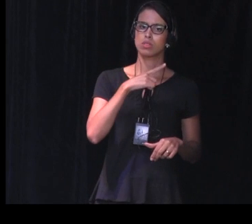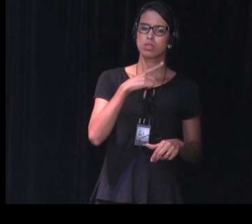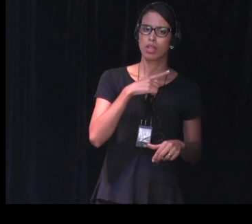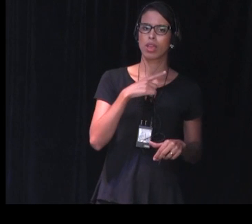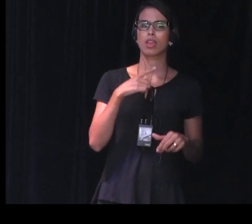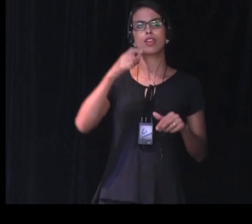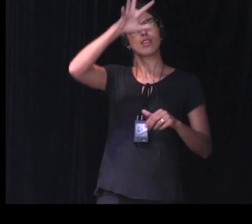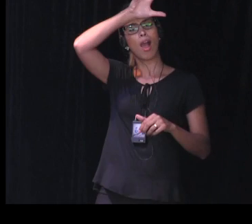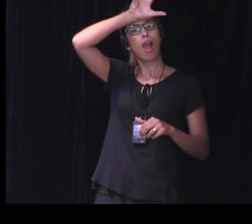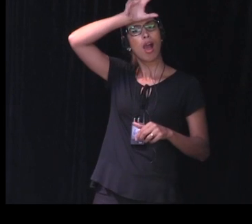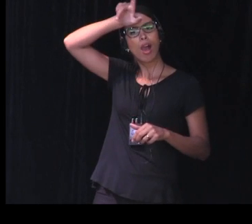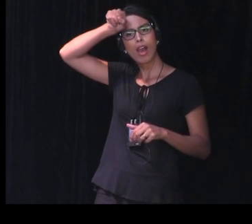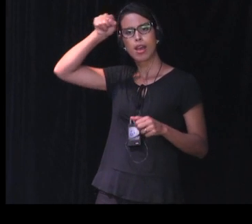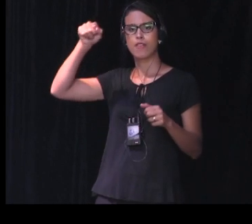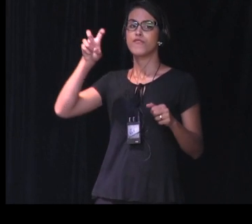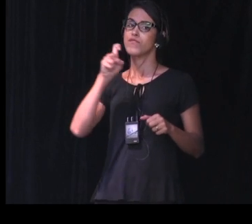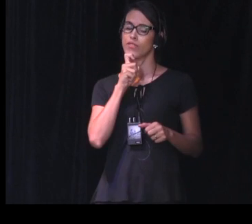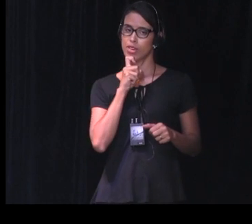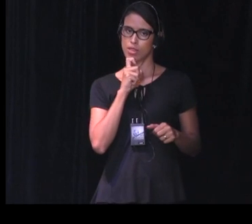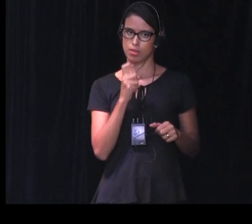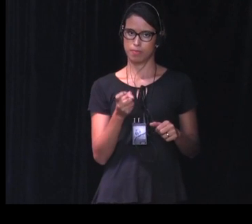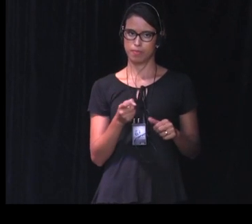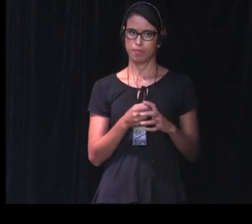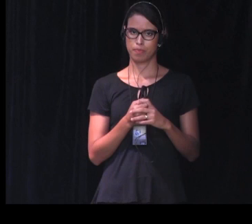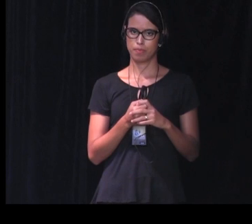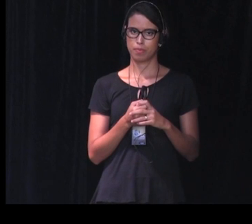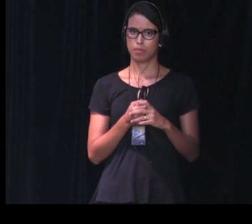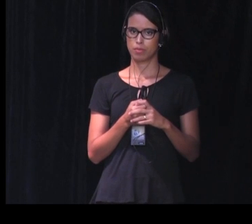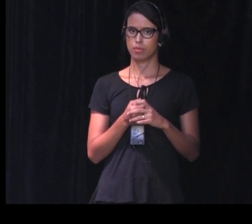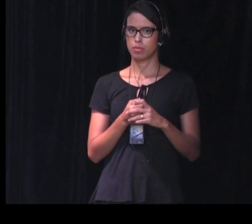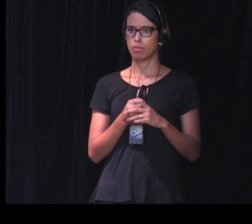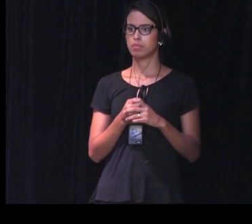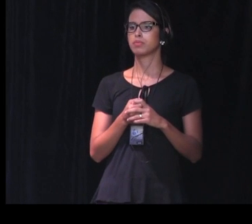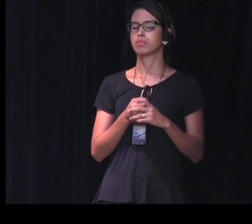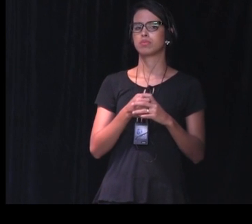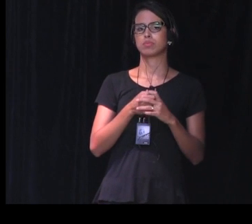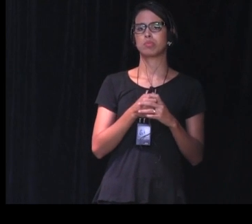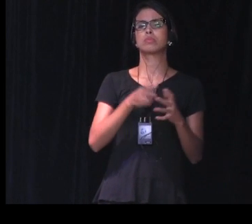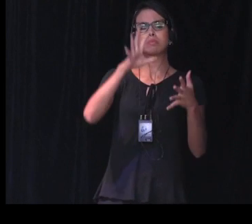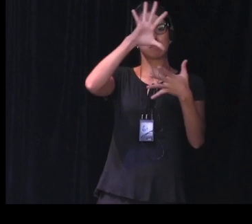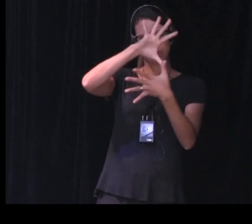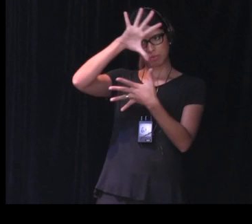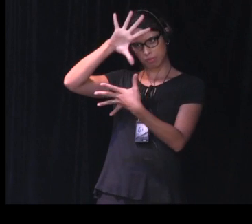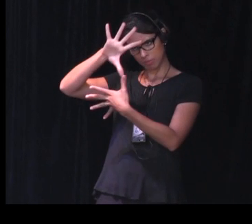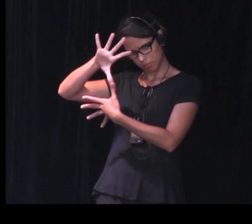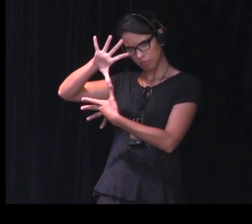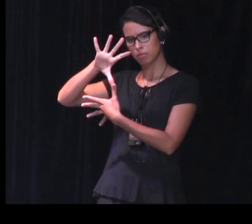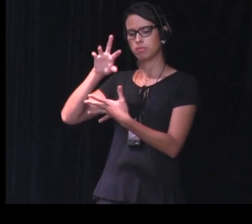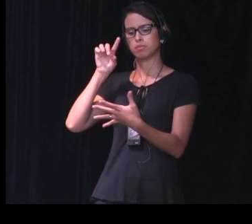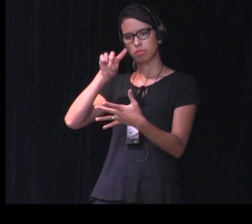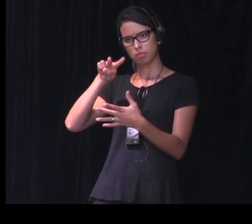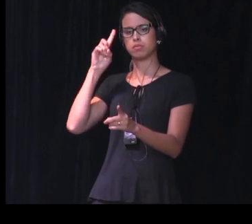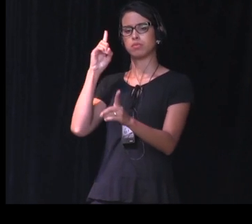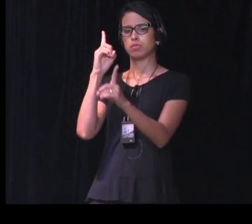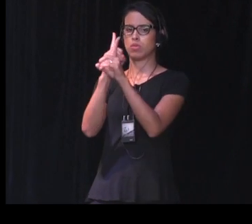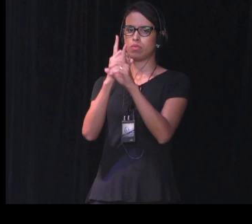Nós temos uma selva que é fria. Em cada metro quadrado há 40,